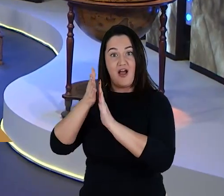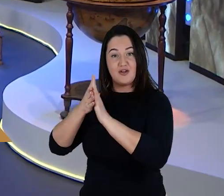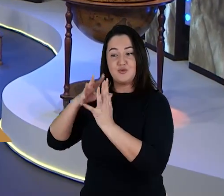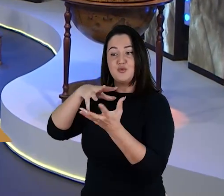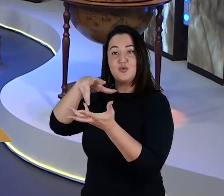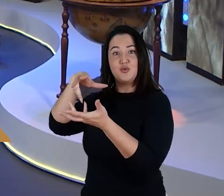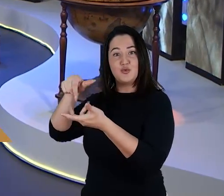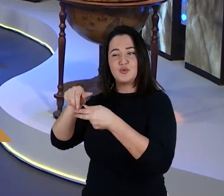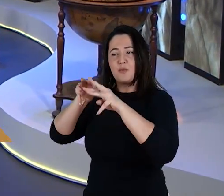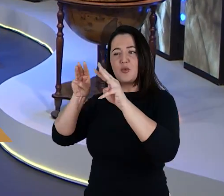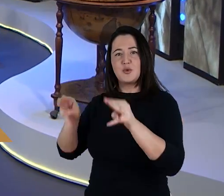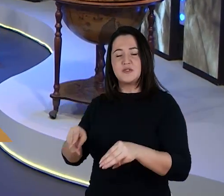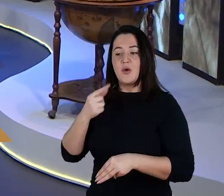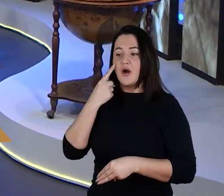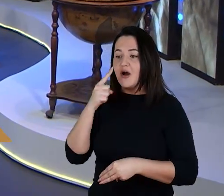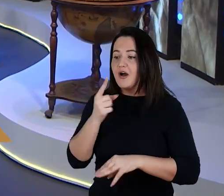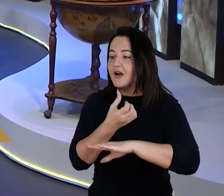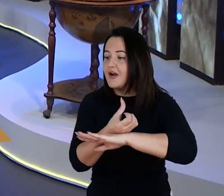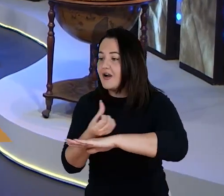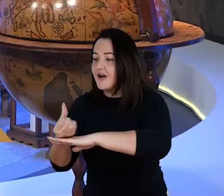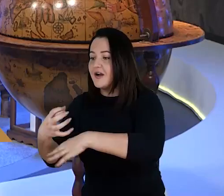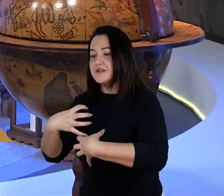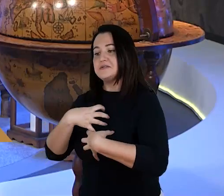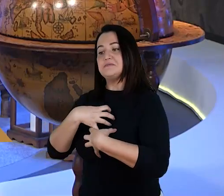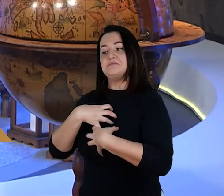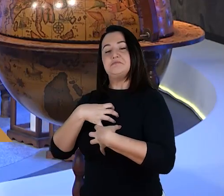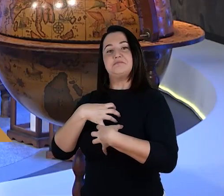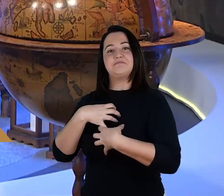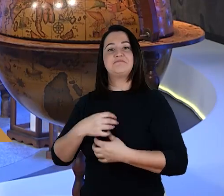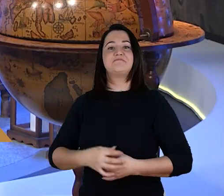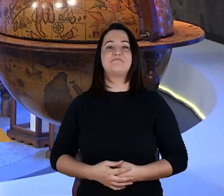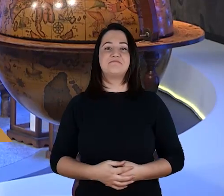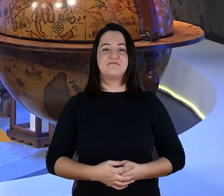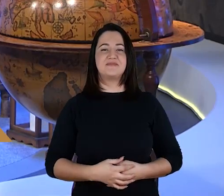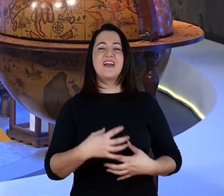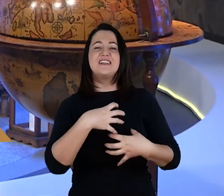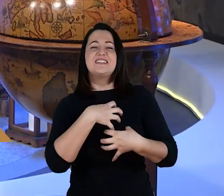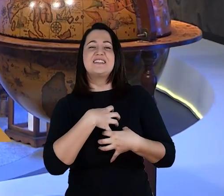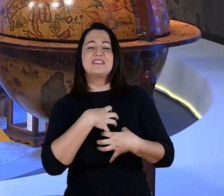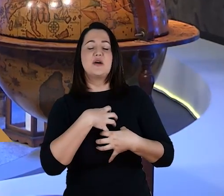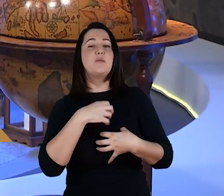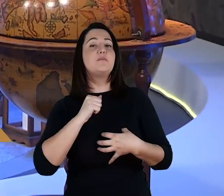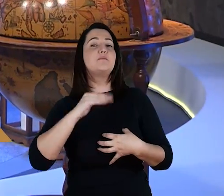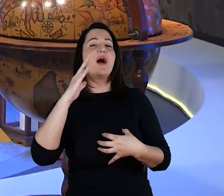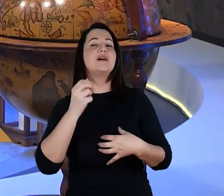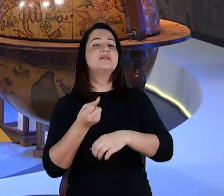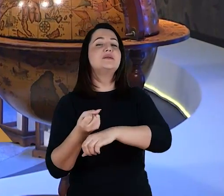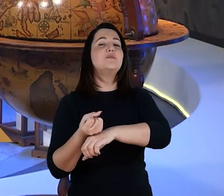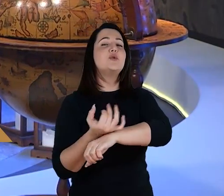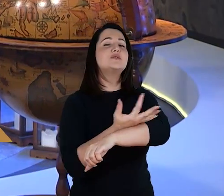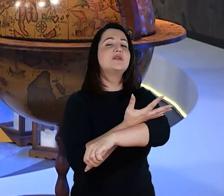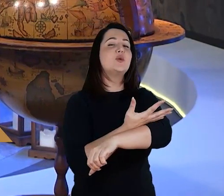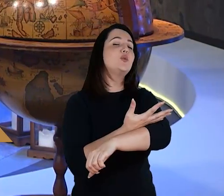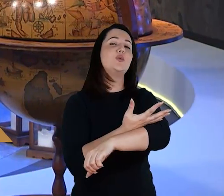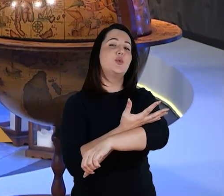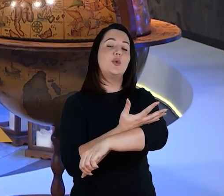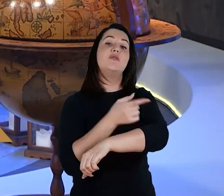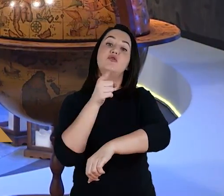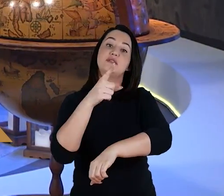expostos em diferentes museus ao redor do mundo. Essa sensação torna-se ainda mais emocionante quando você tem